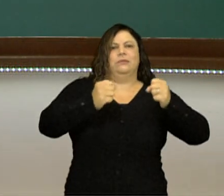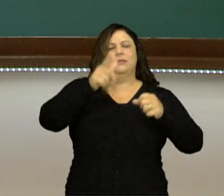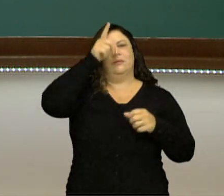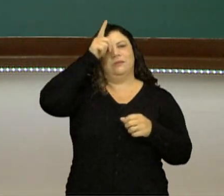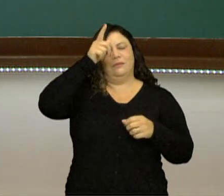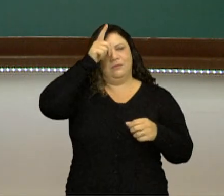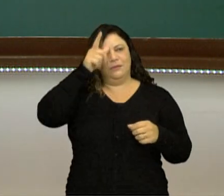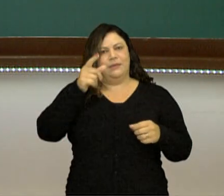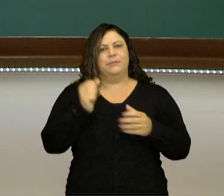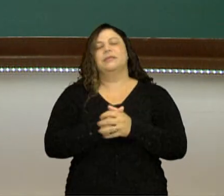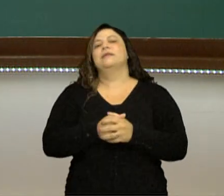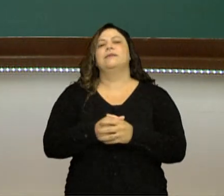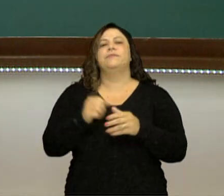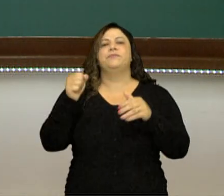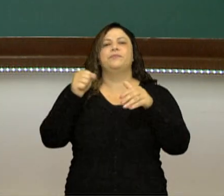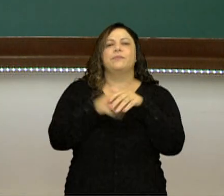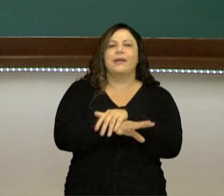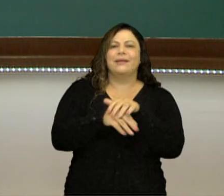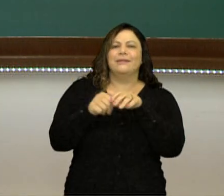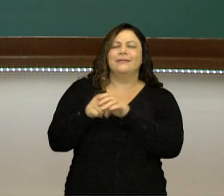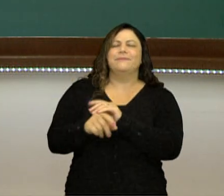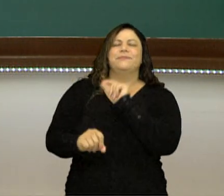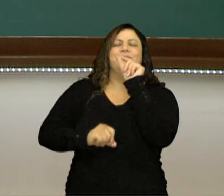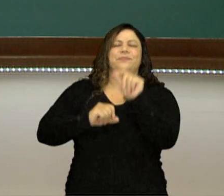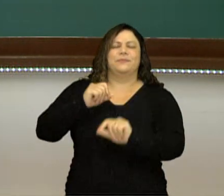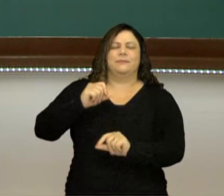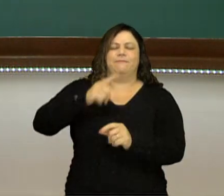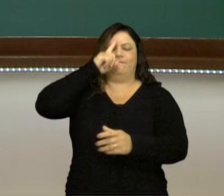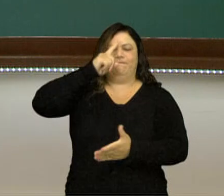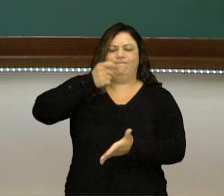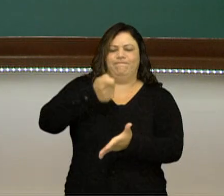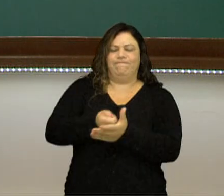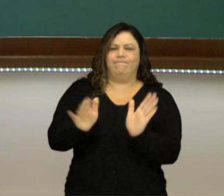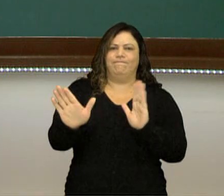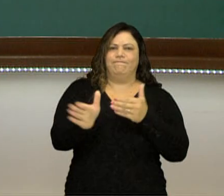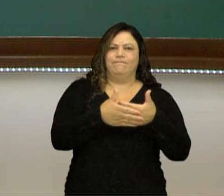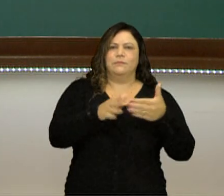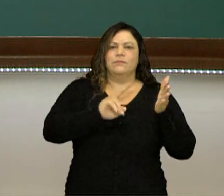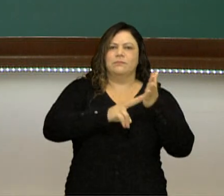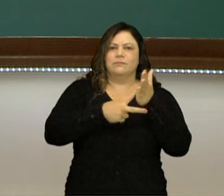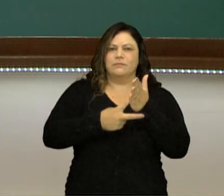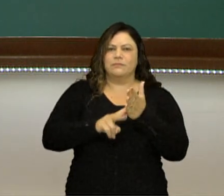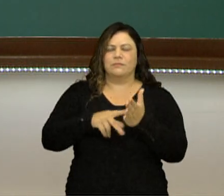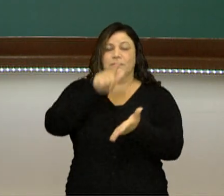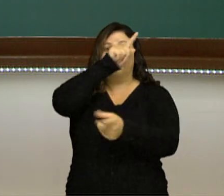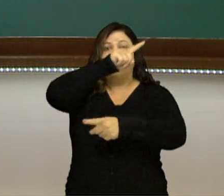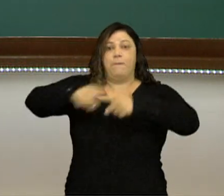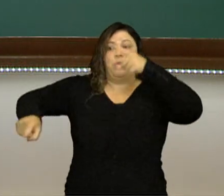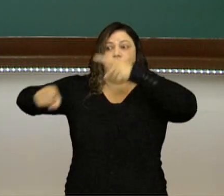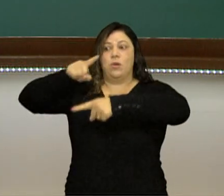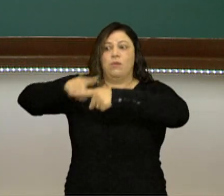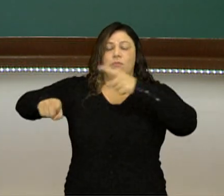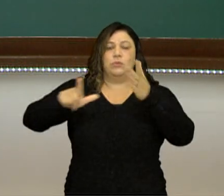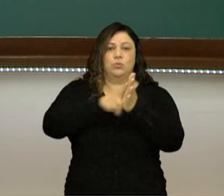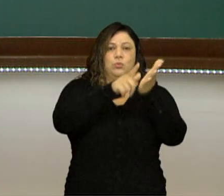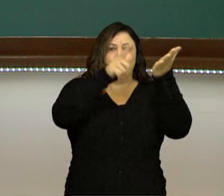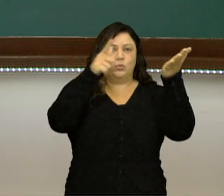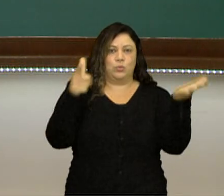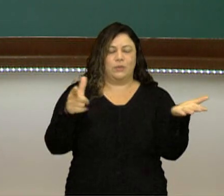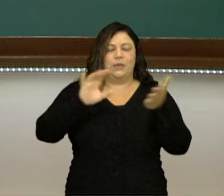vai implantando lentamente uma ditadura. Fechou os sindicatos, proibiu os jornais, fechou partidos políticos,